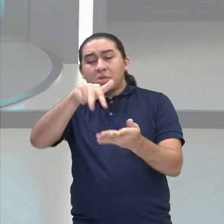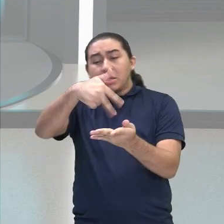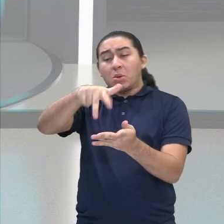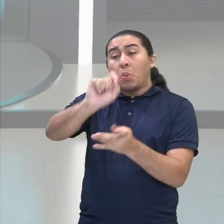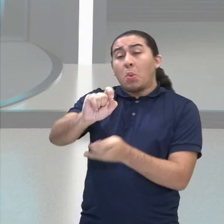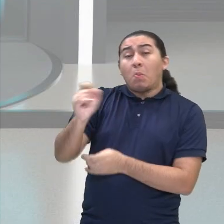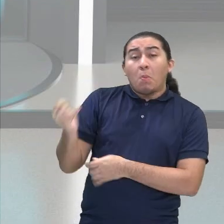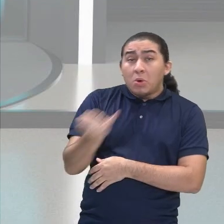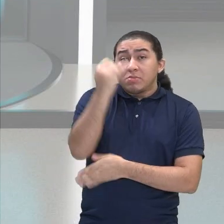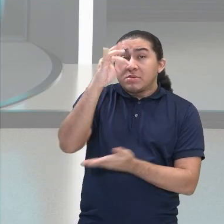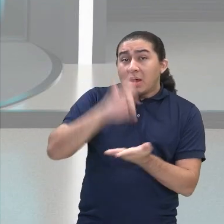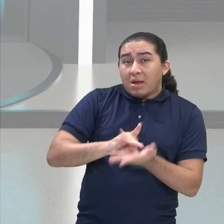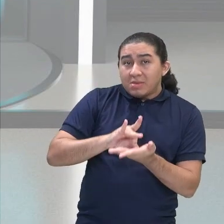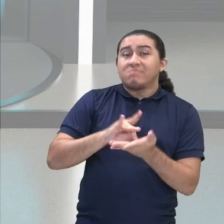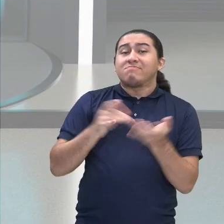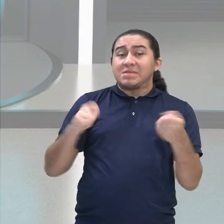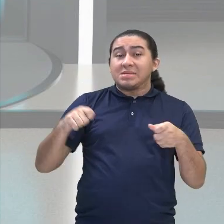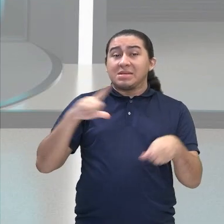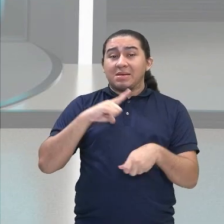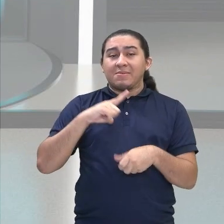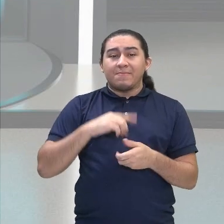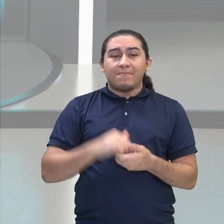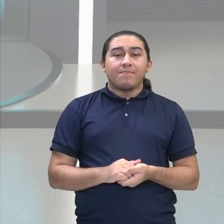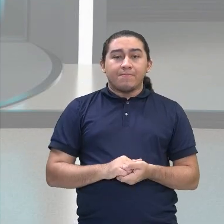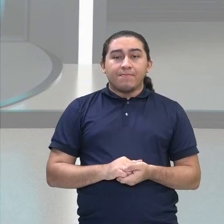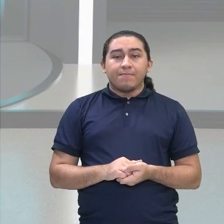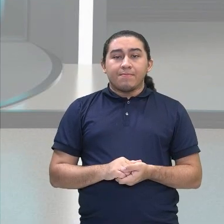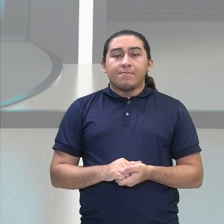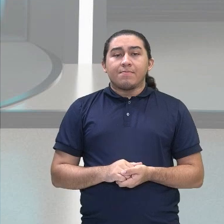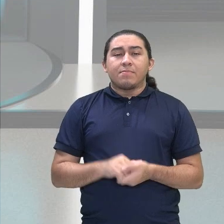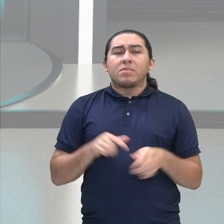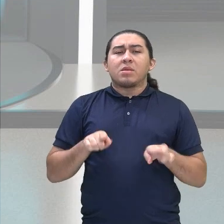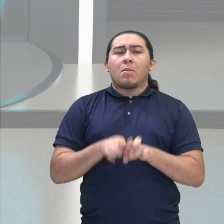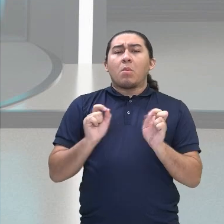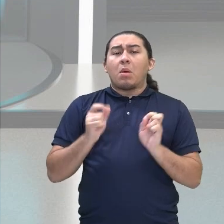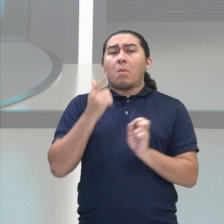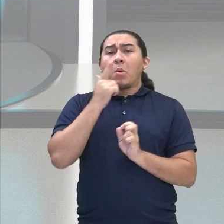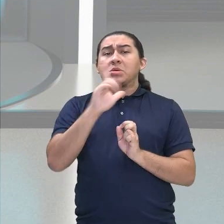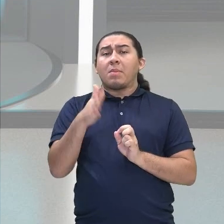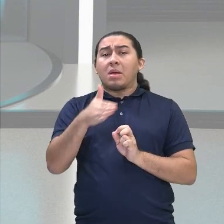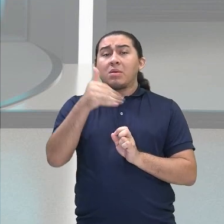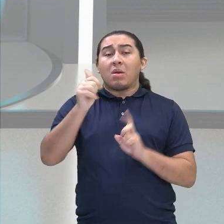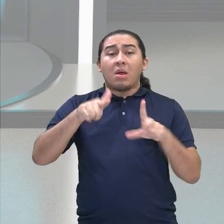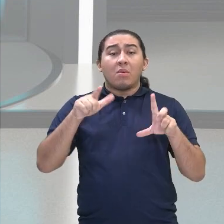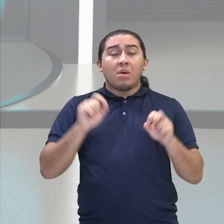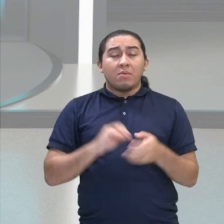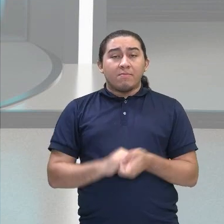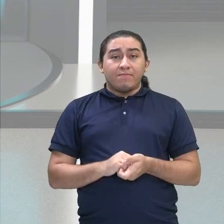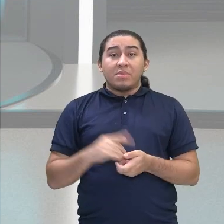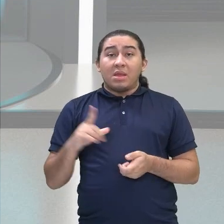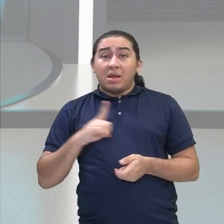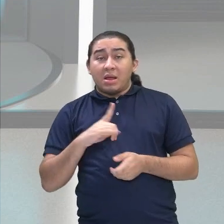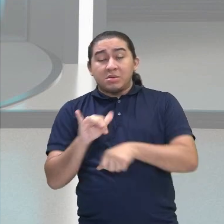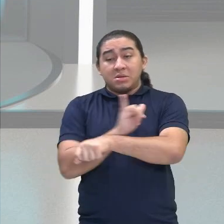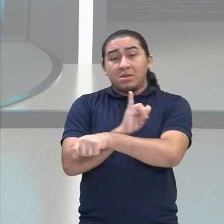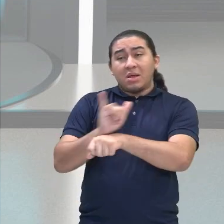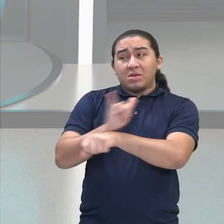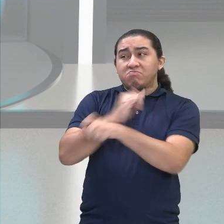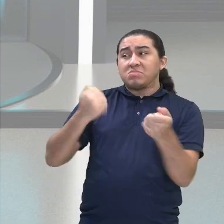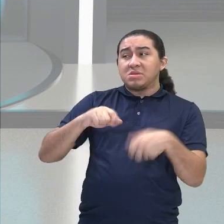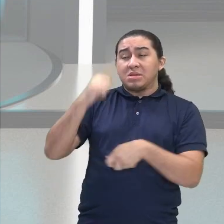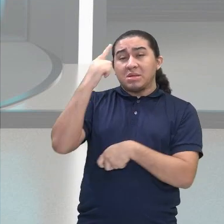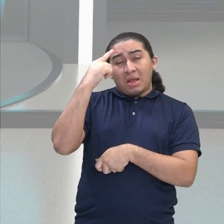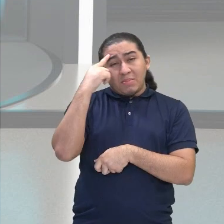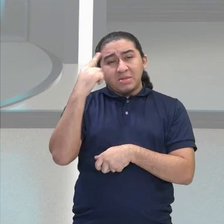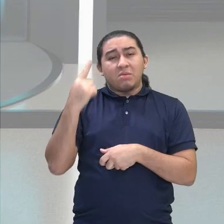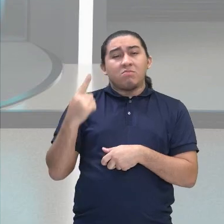pode faltar. E para ter aquele sabor, a dinâmica, precisa ter algo que vai estar